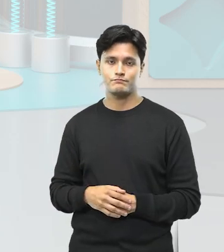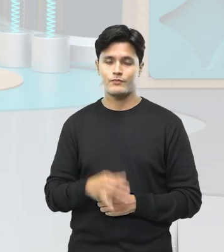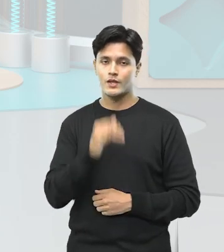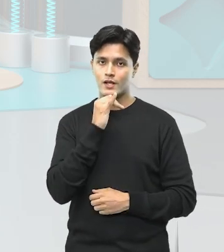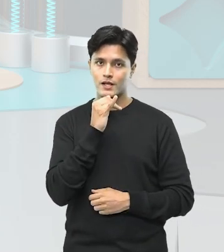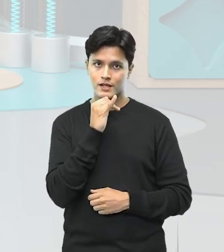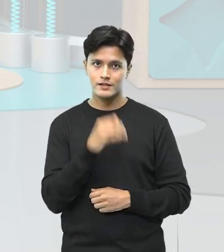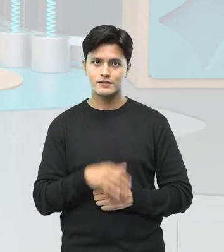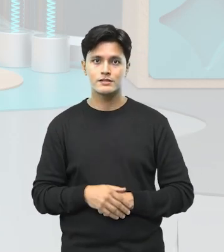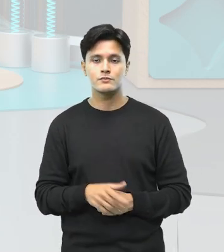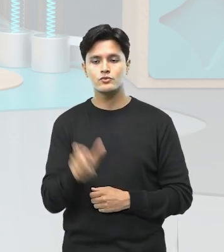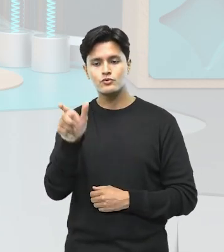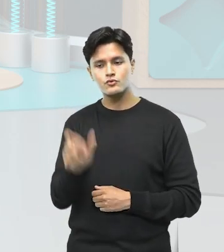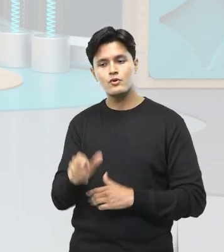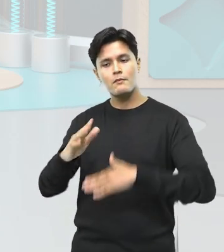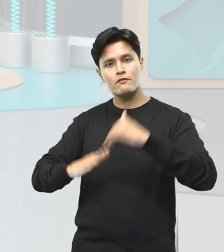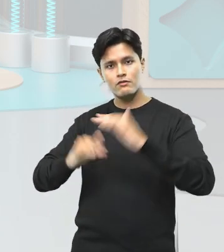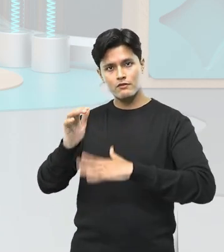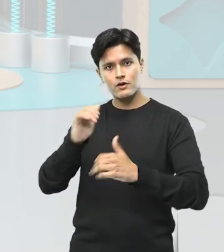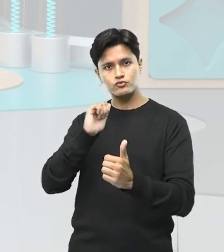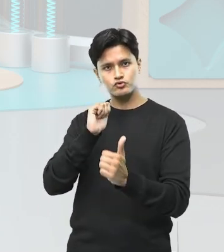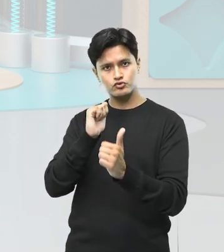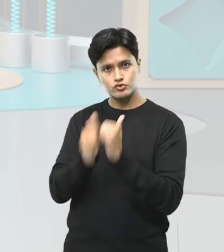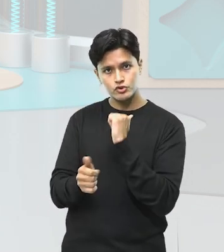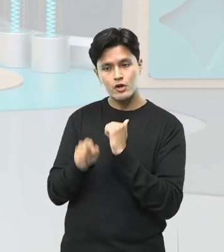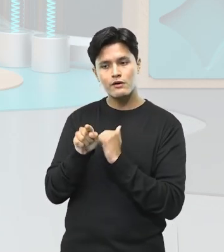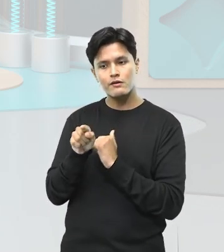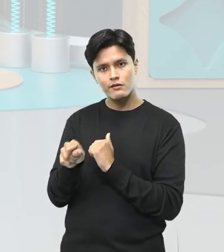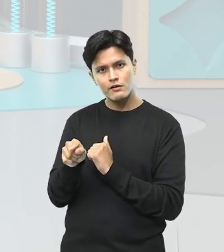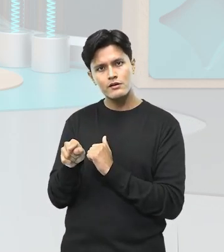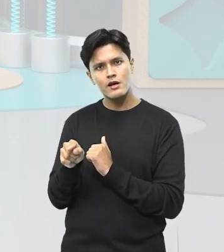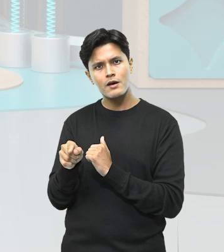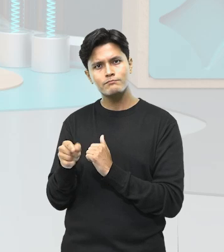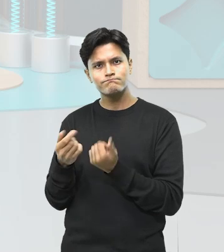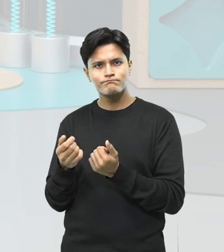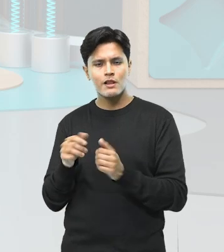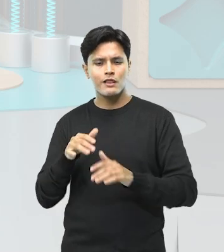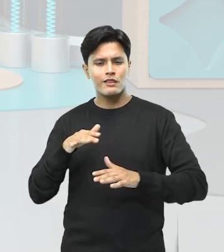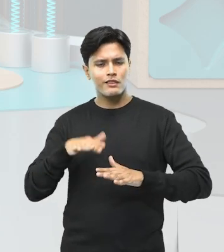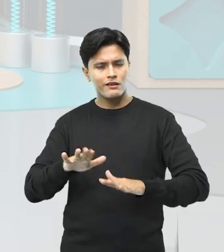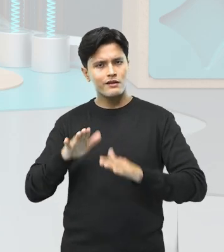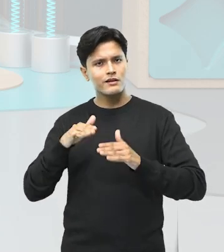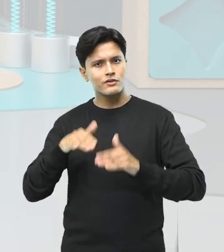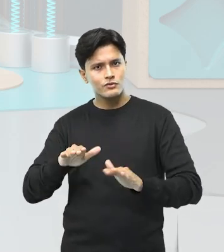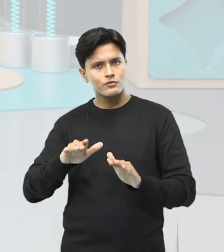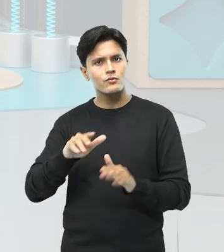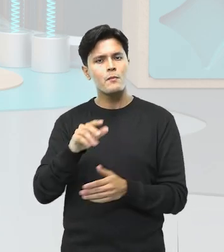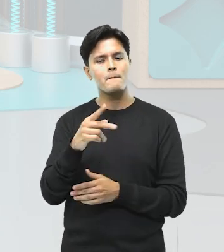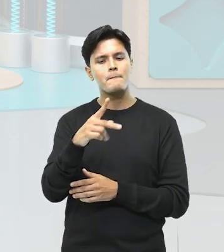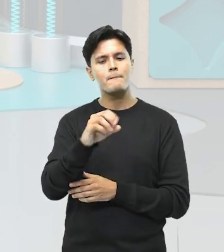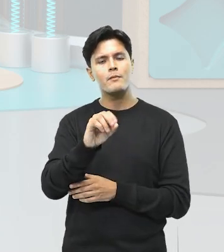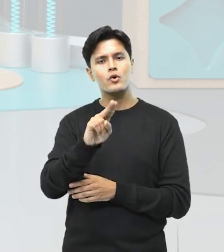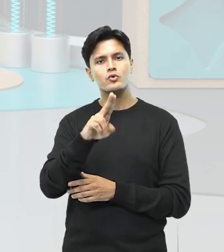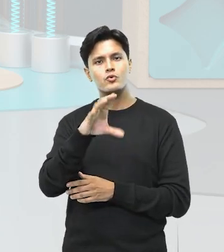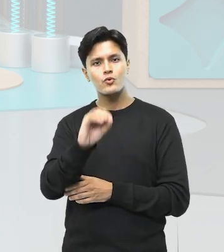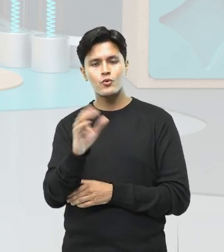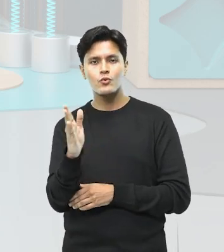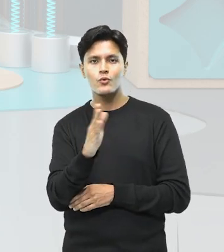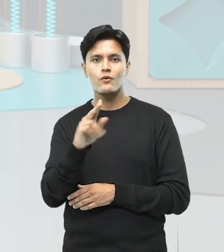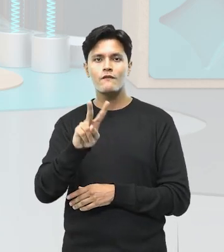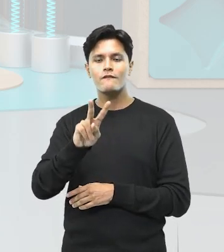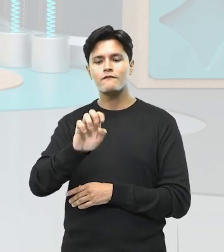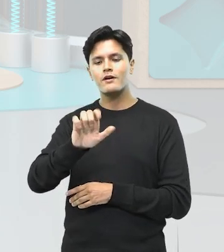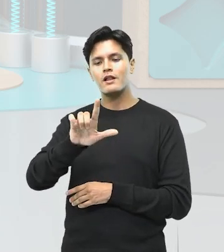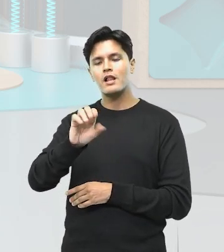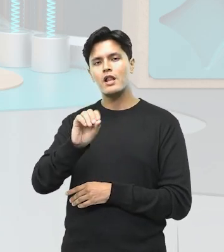centroavante é pouco veloz, né? O centroavante é pouco veloz. Vejam que muda o sentido, modifica, né,